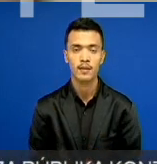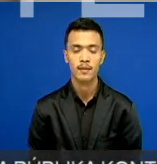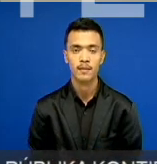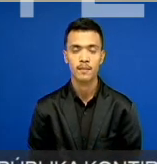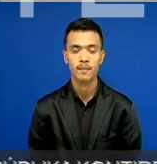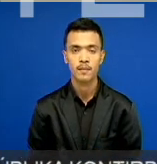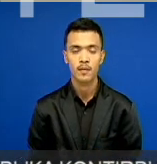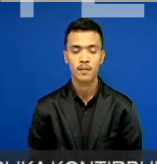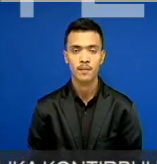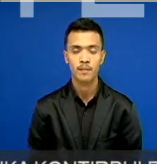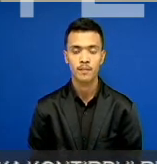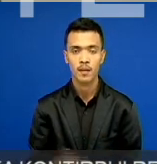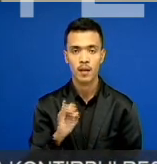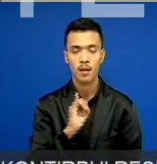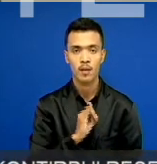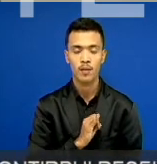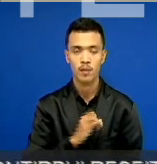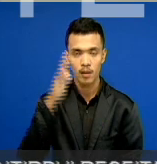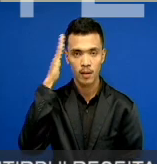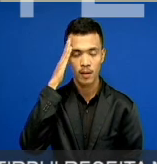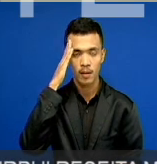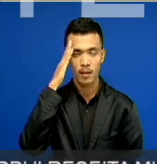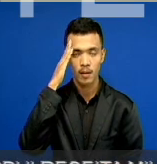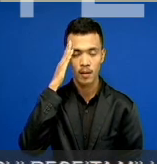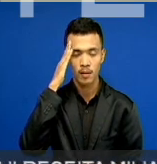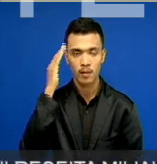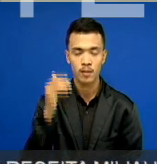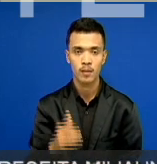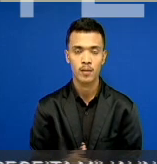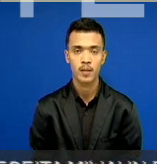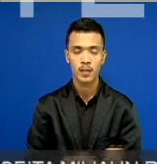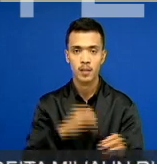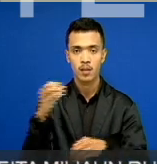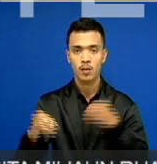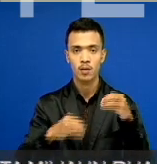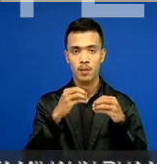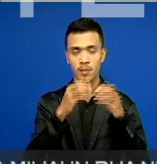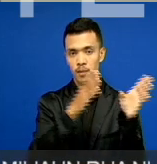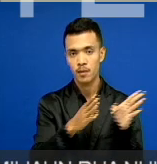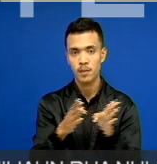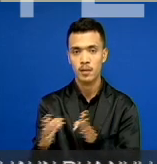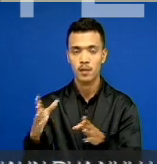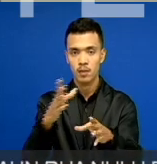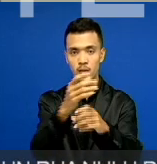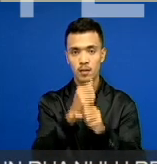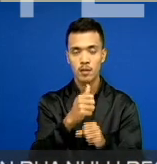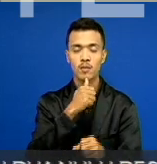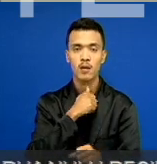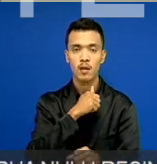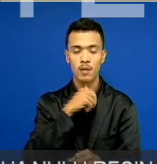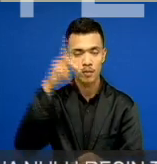Ho ke sta un selo ka ona in zedo. Aonde que está um selo quando vai preparação se o papa mãe né